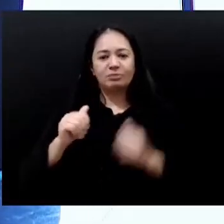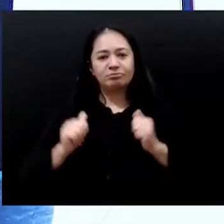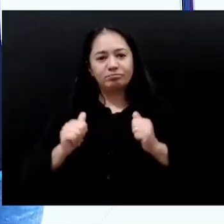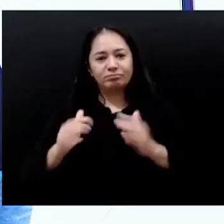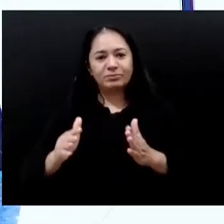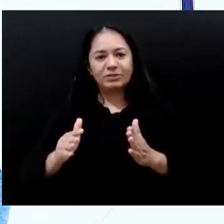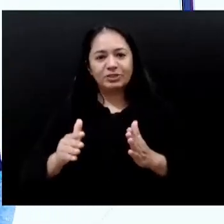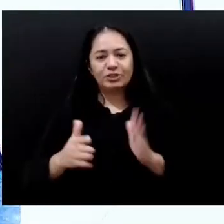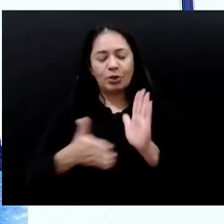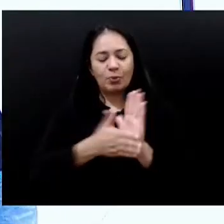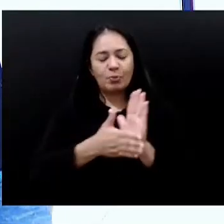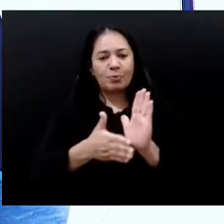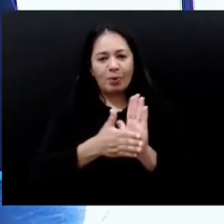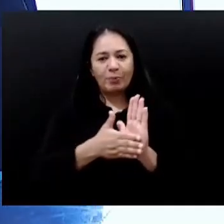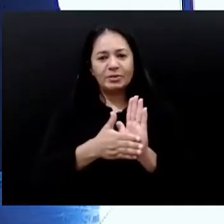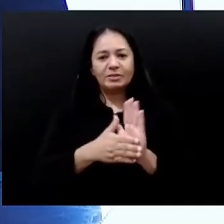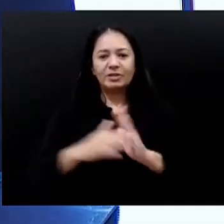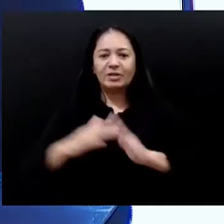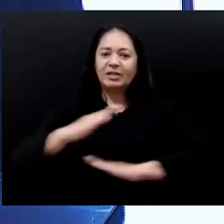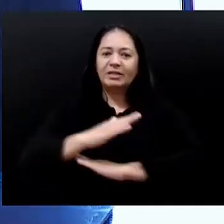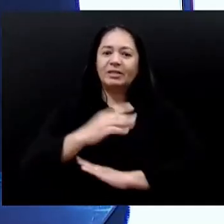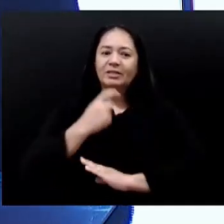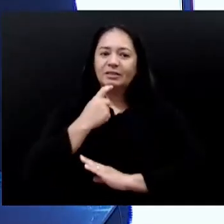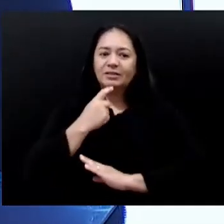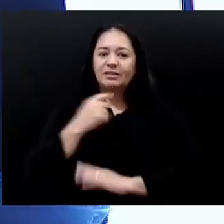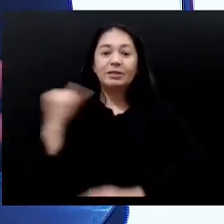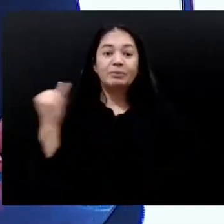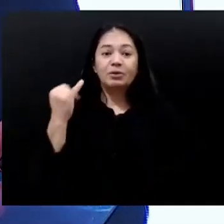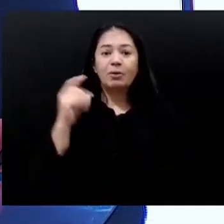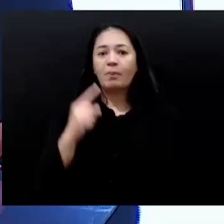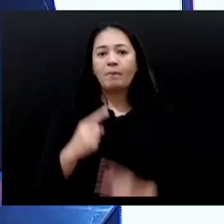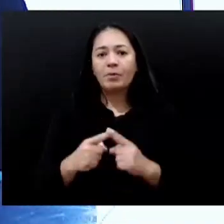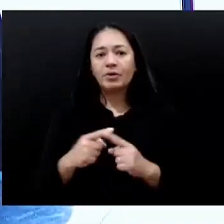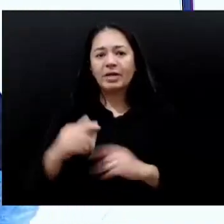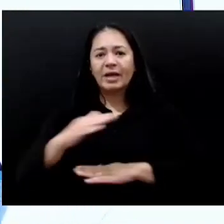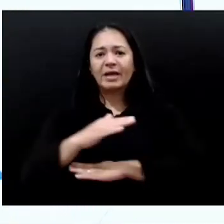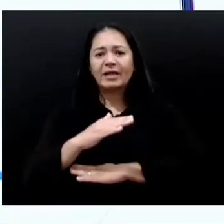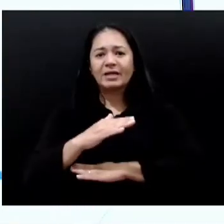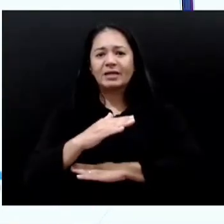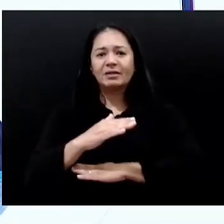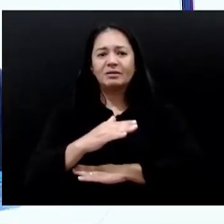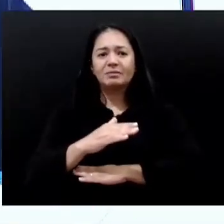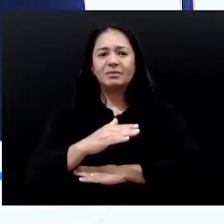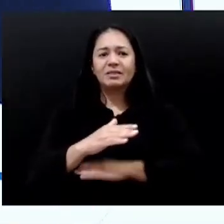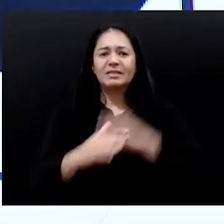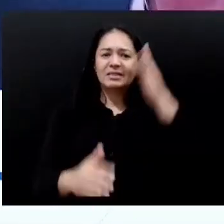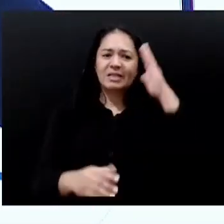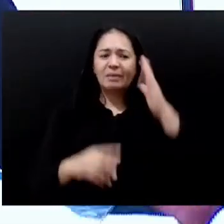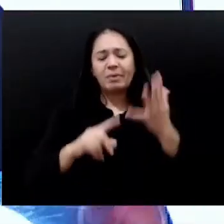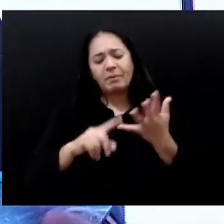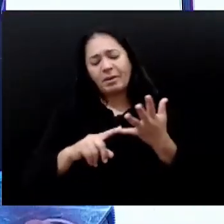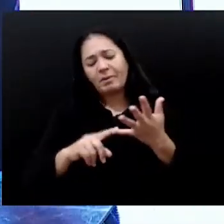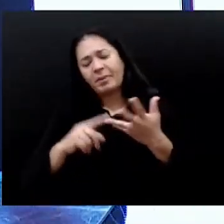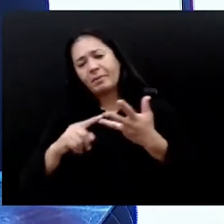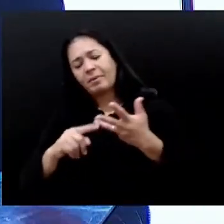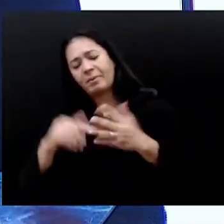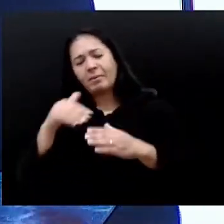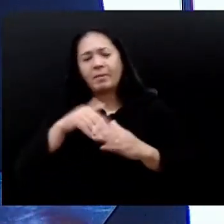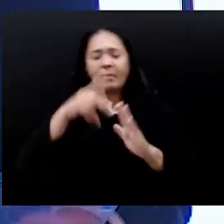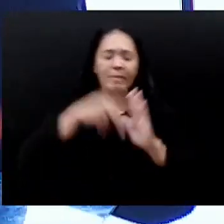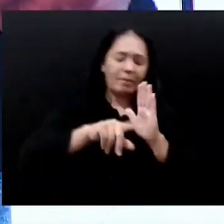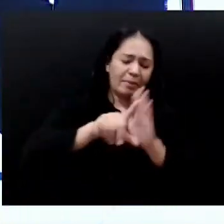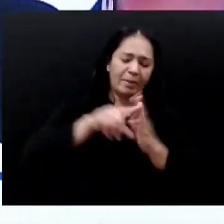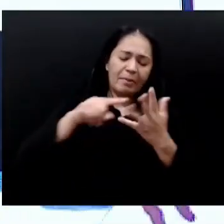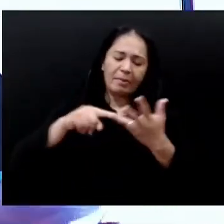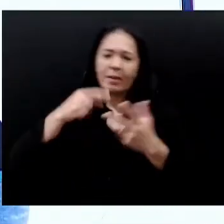na Câmara, teve uma iniciativa que é muito importante, porque a Câmara, todo mundo sabe o que a Câmara tem que fazer. A Câmara tem que votar projeto de lei, tem que criticar o prefeito, tem